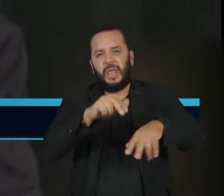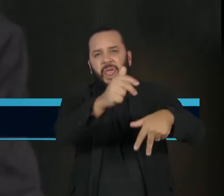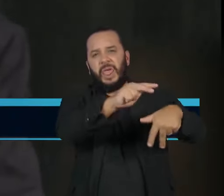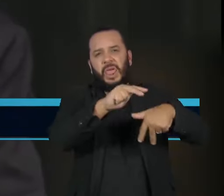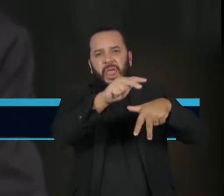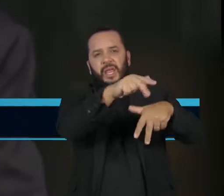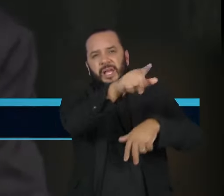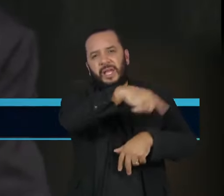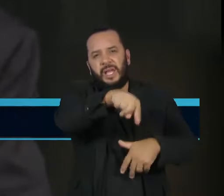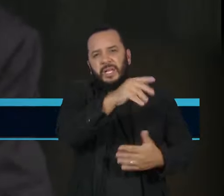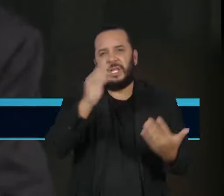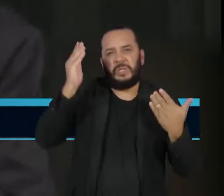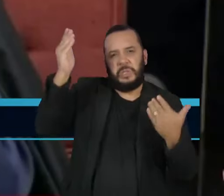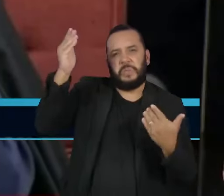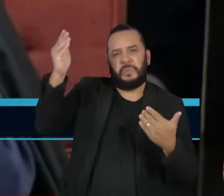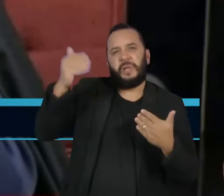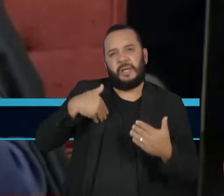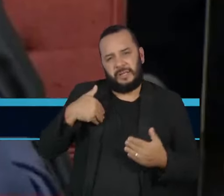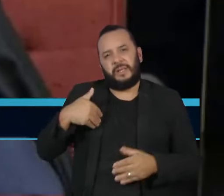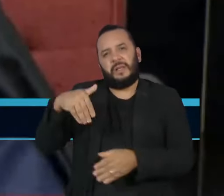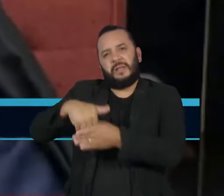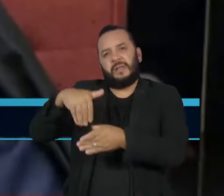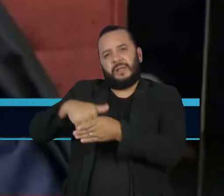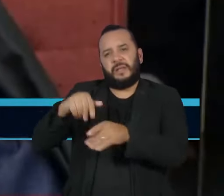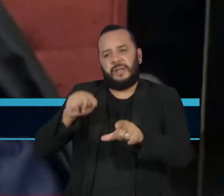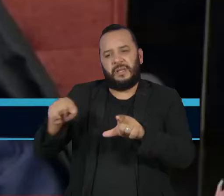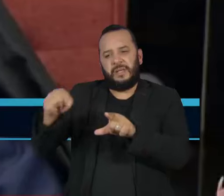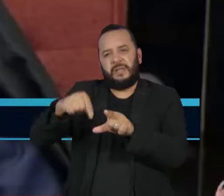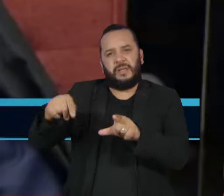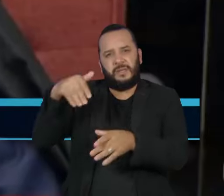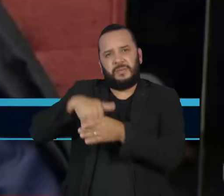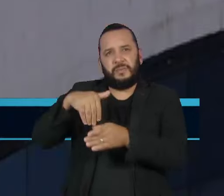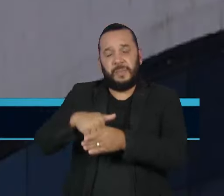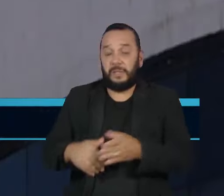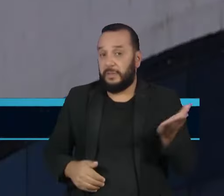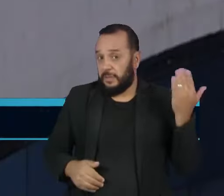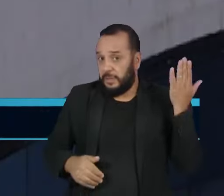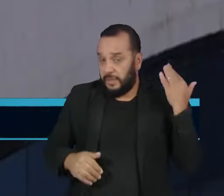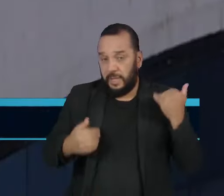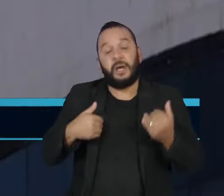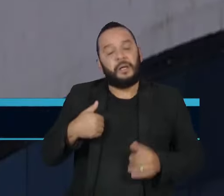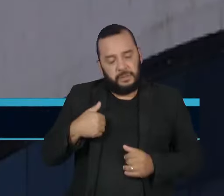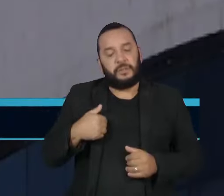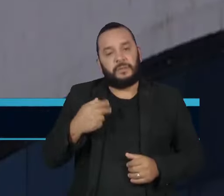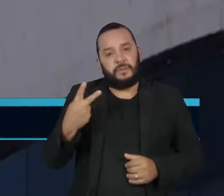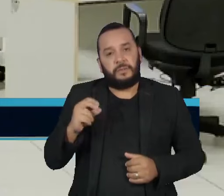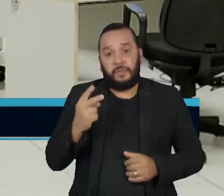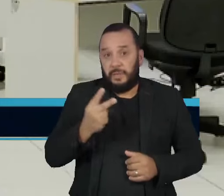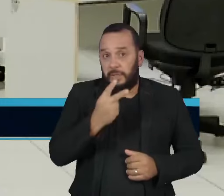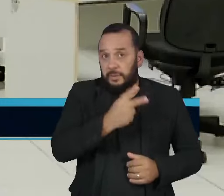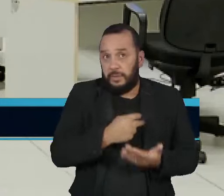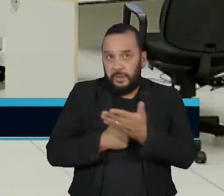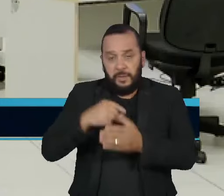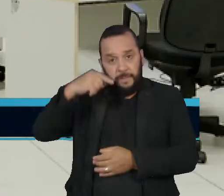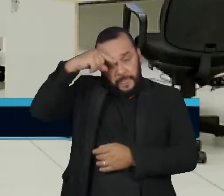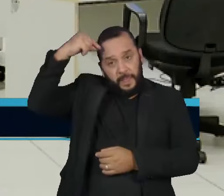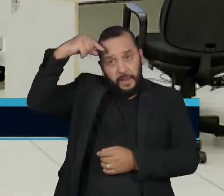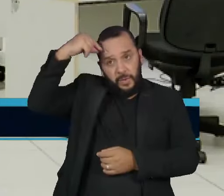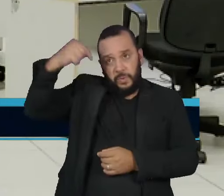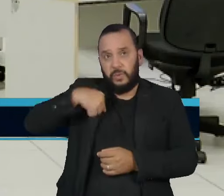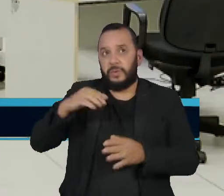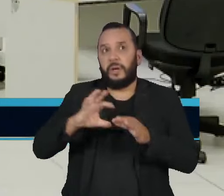levantando suspeitas falsas. Em 2022, quando ainda era presidente do Tribunal Superior Eleitoral, Barroso